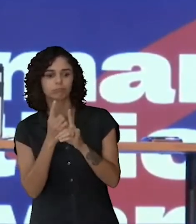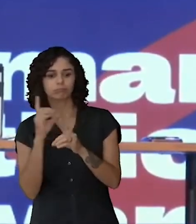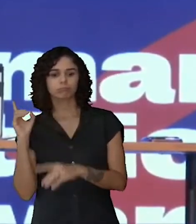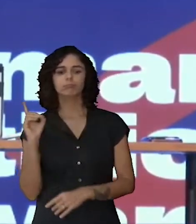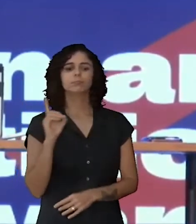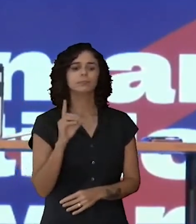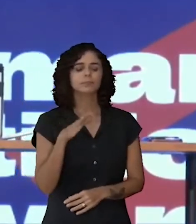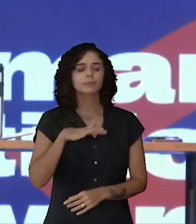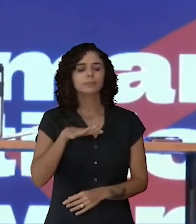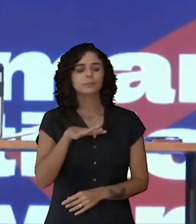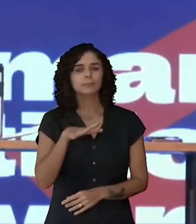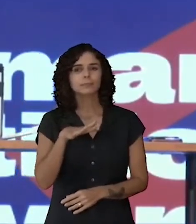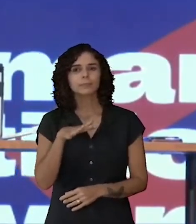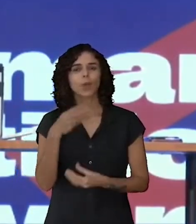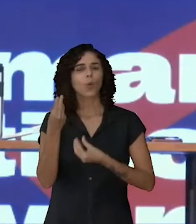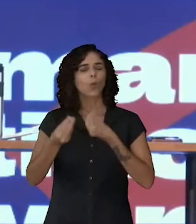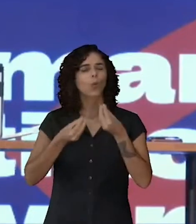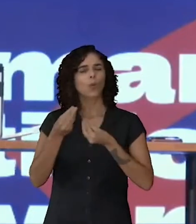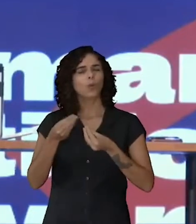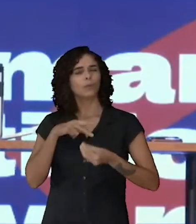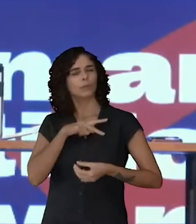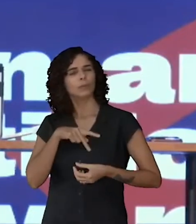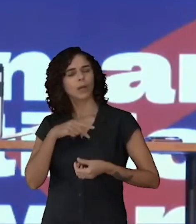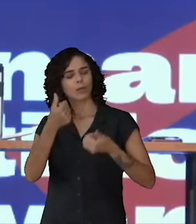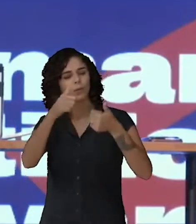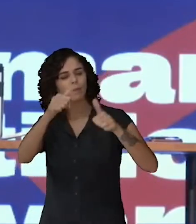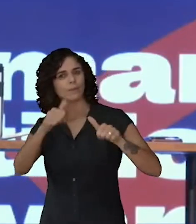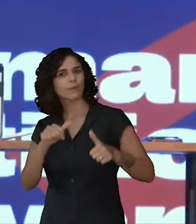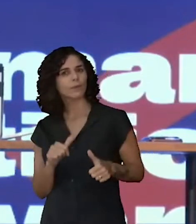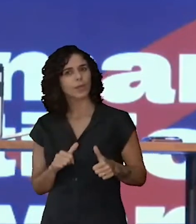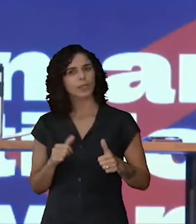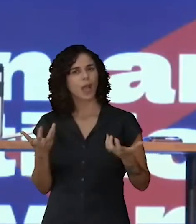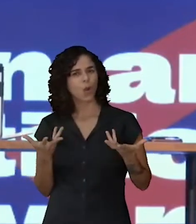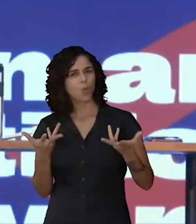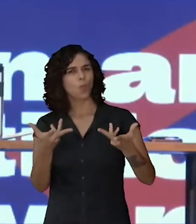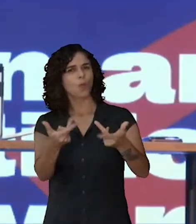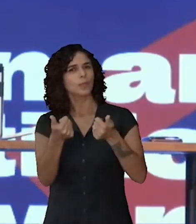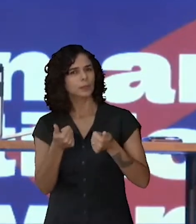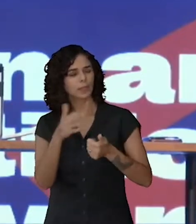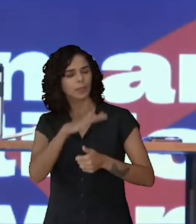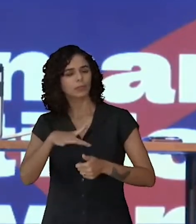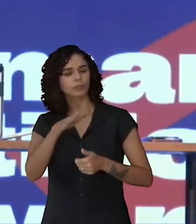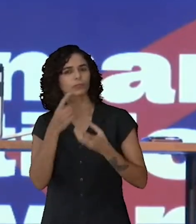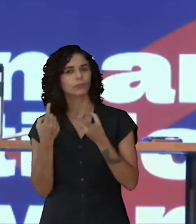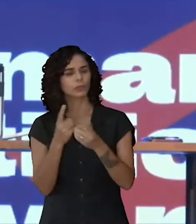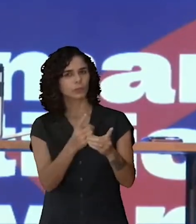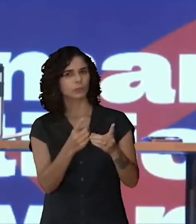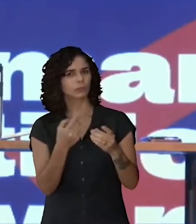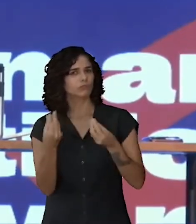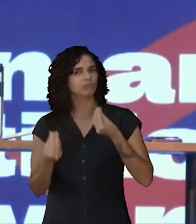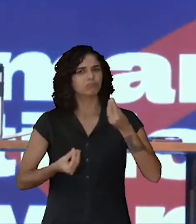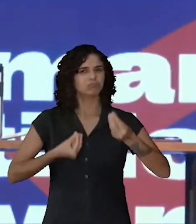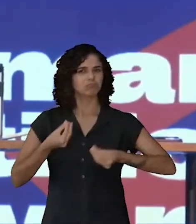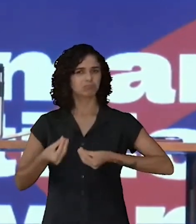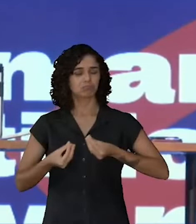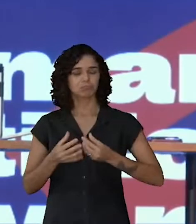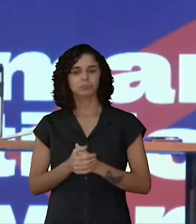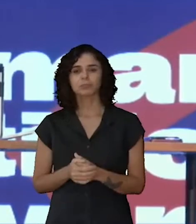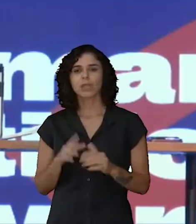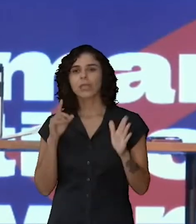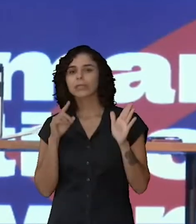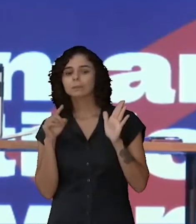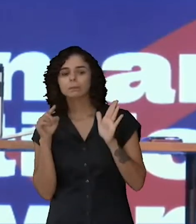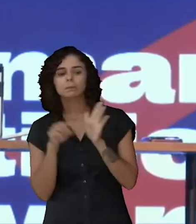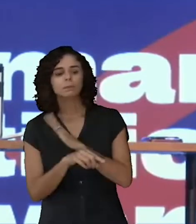E como é que Paulo avalia a qualidade desses discípulos? Ele pergunta: